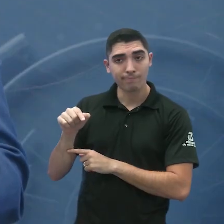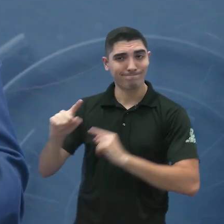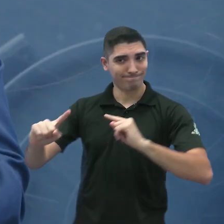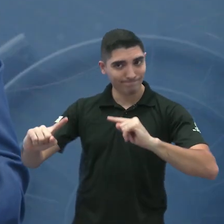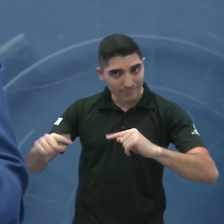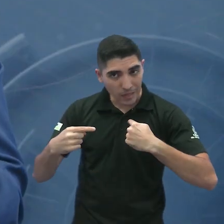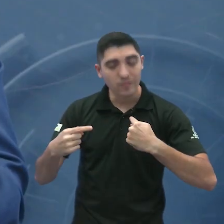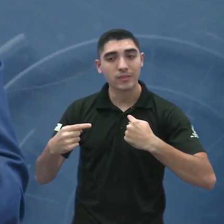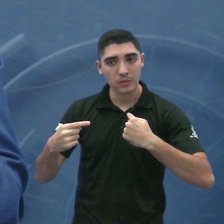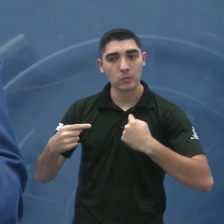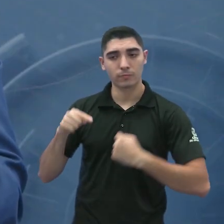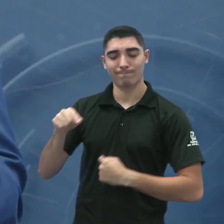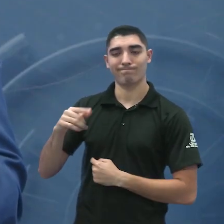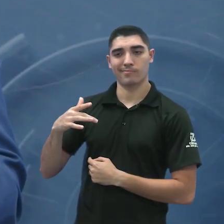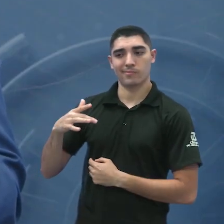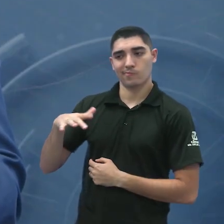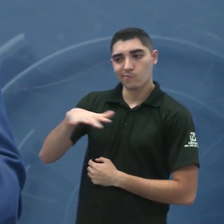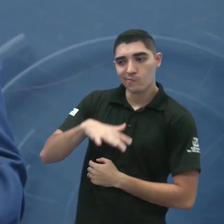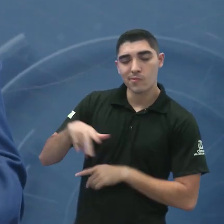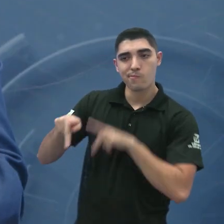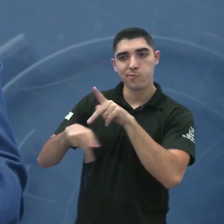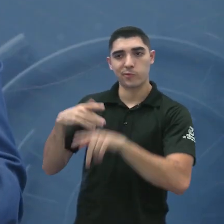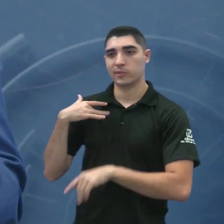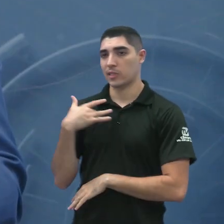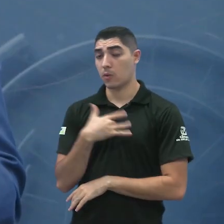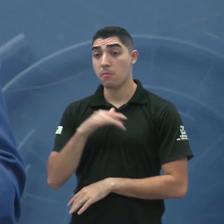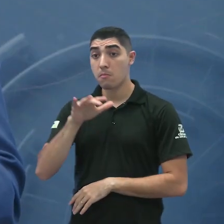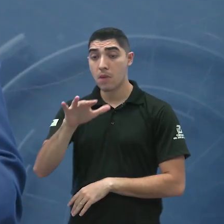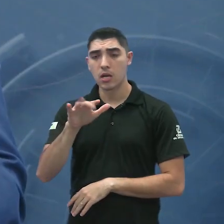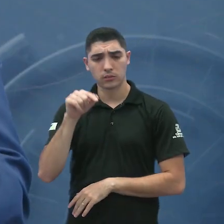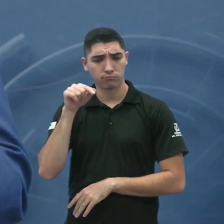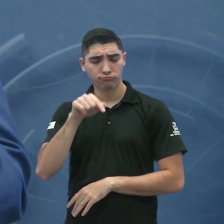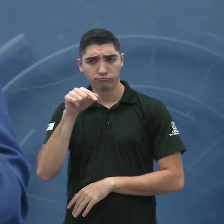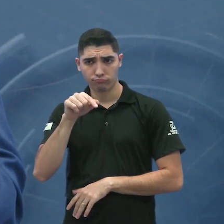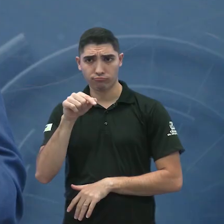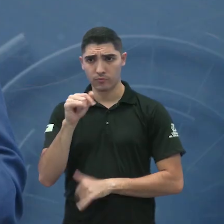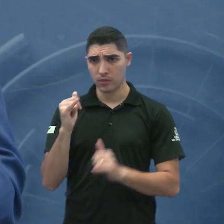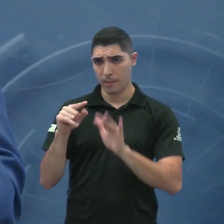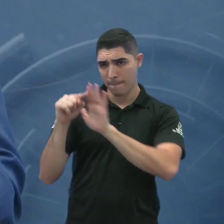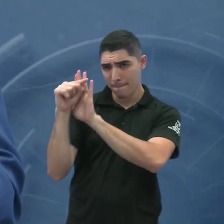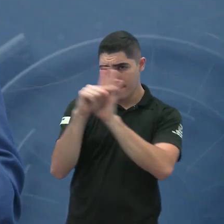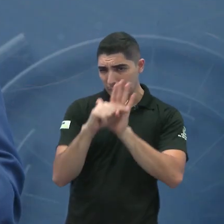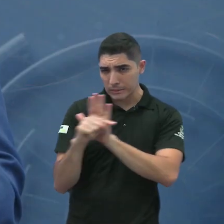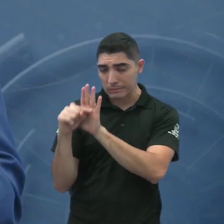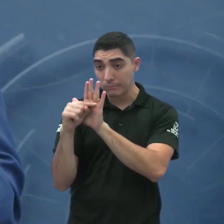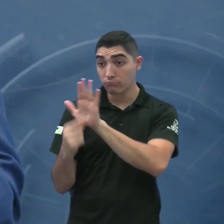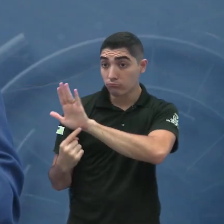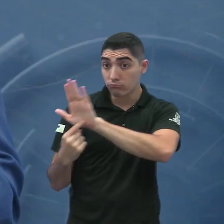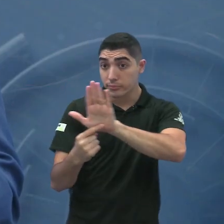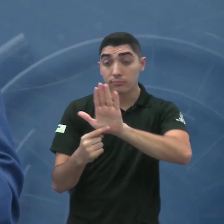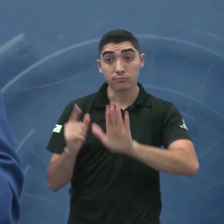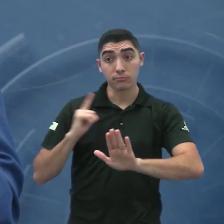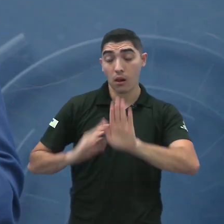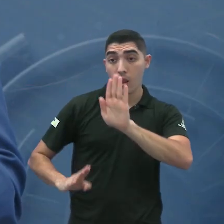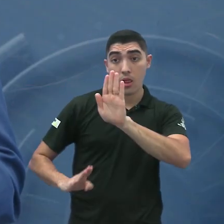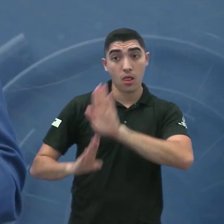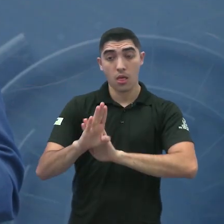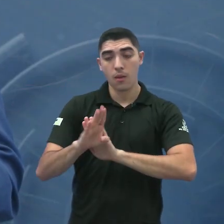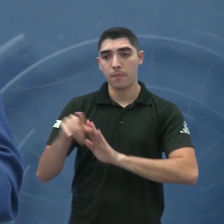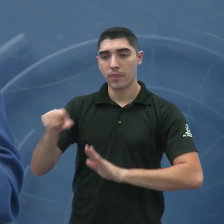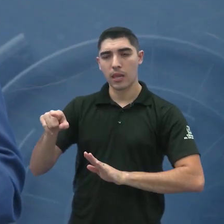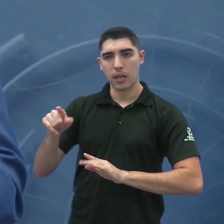saúde pública, né? Mas os números mostram uma procura crescente, né? E só no primeiro semestre